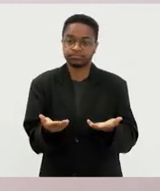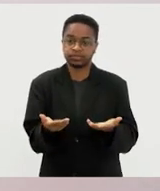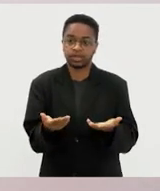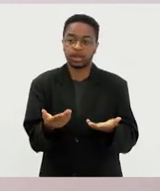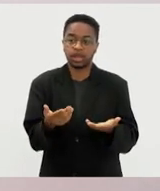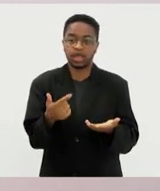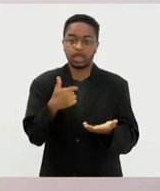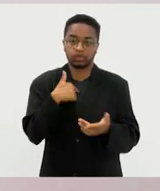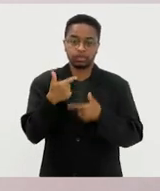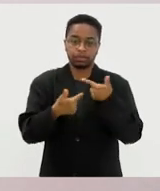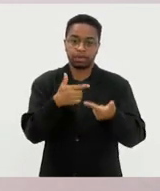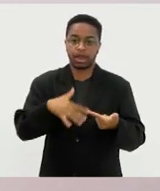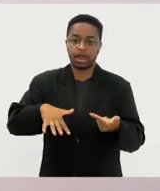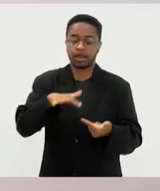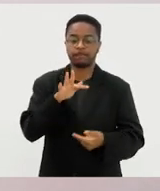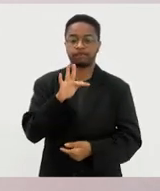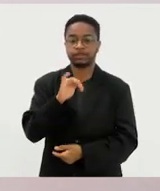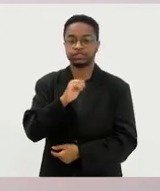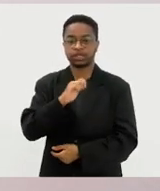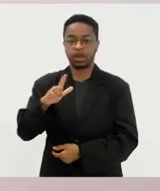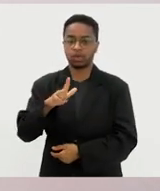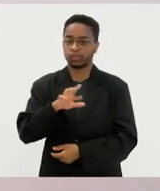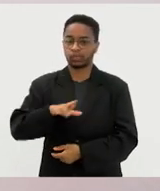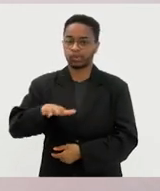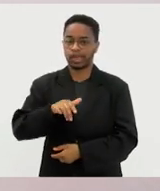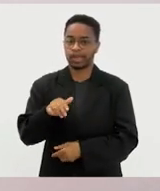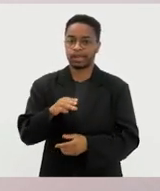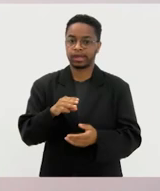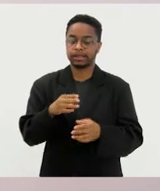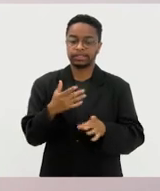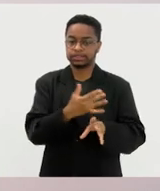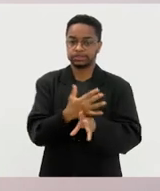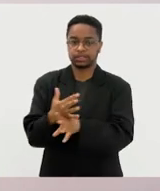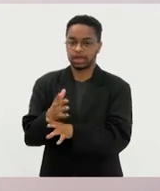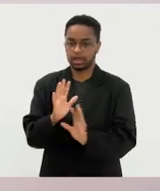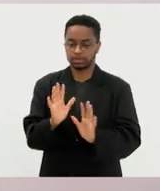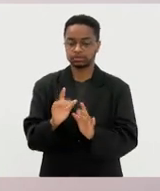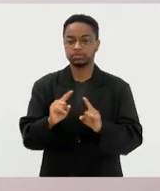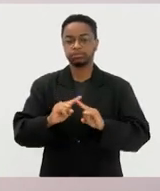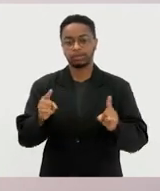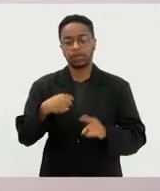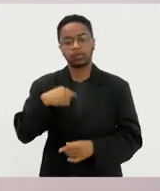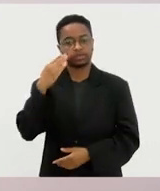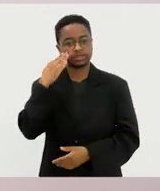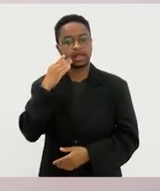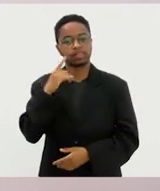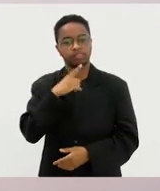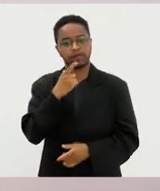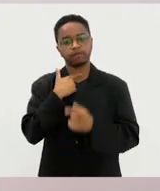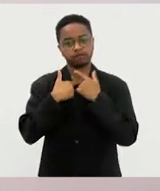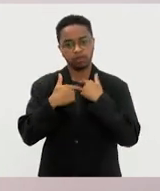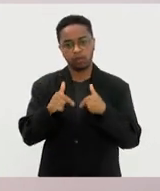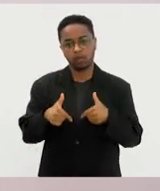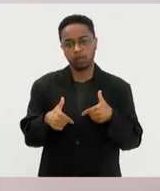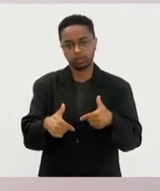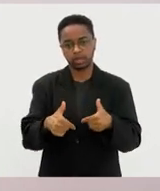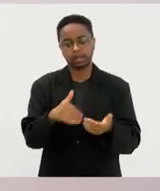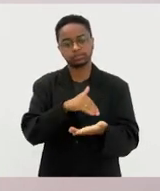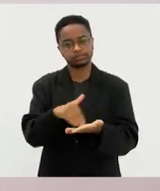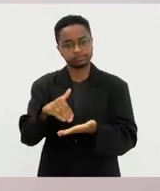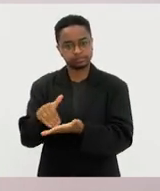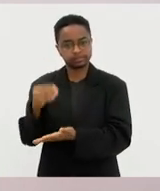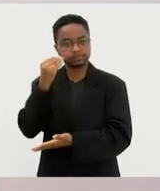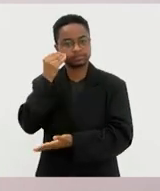trabalhava na área de estados e municípios, mas, assim, sempre teve boa vontade, até quando o secretário estava lá, da gente